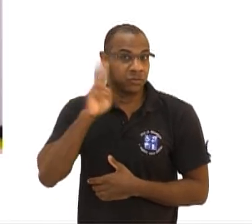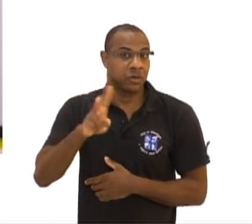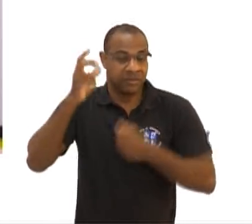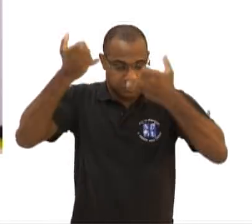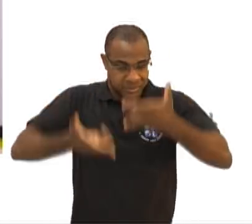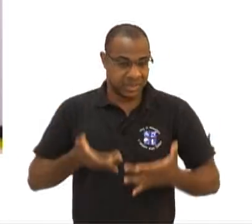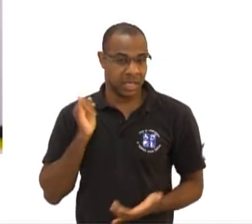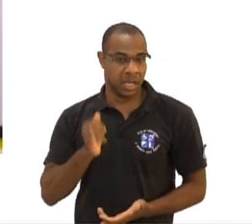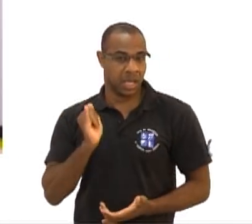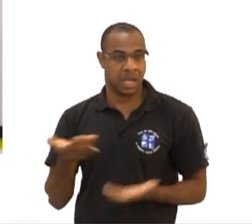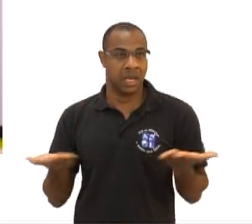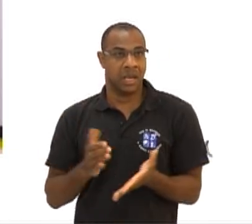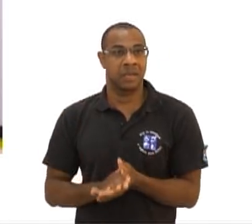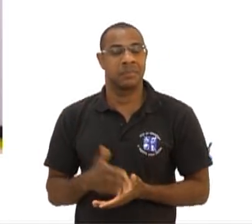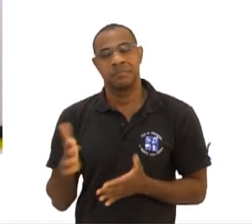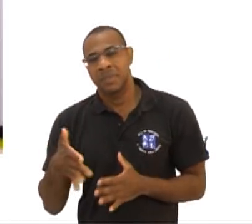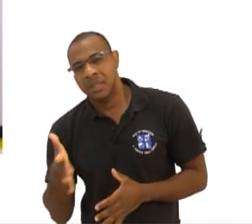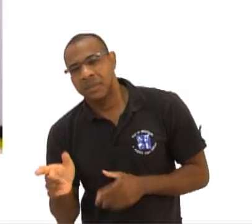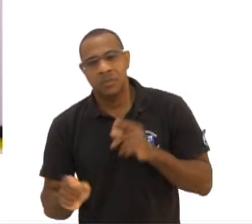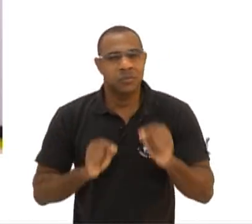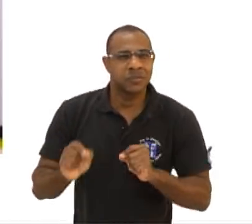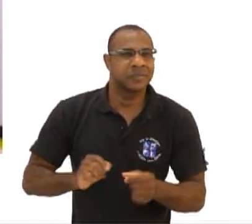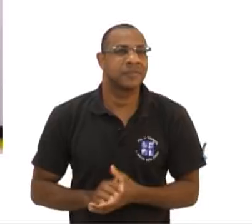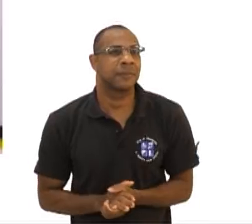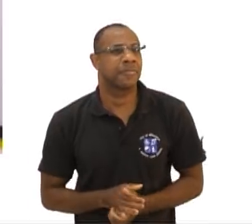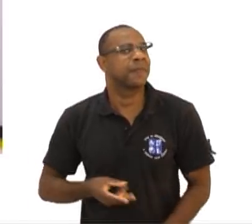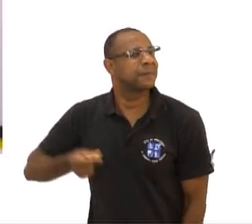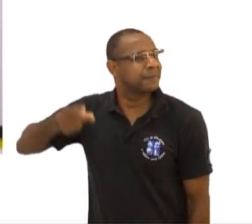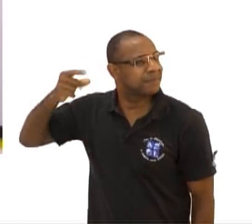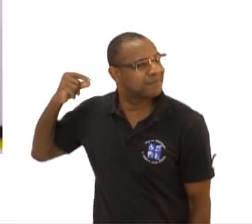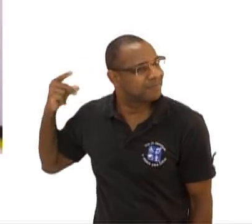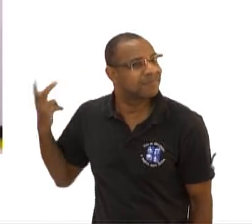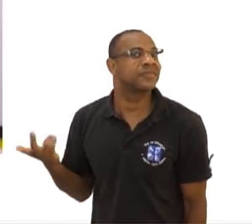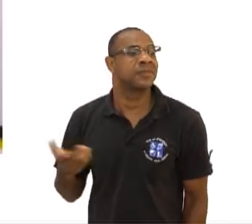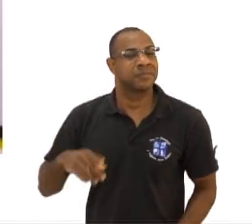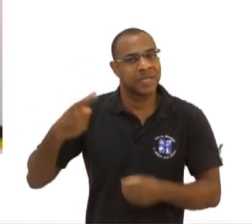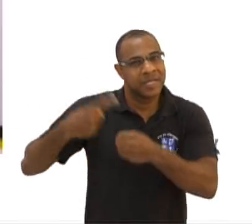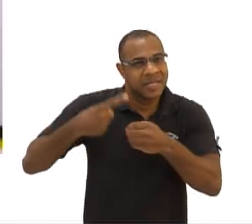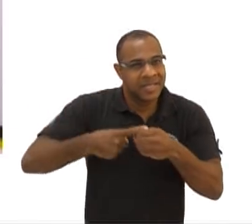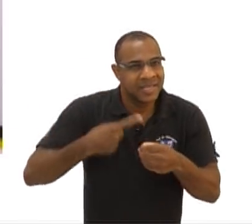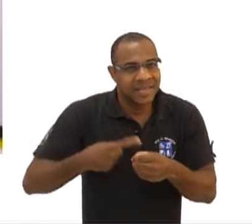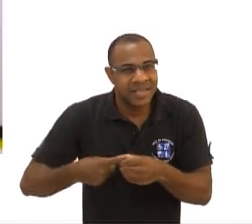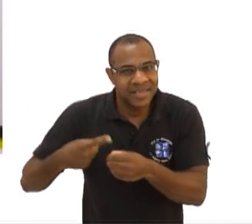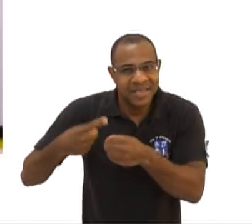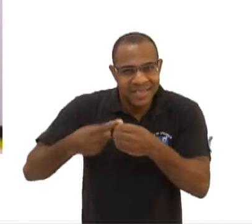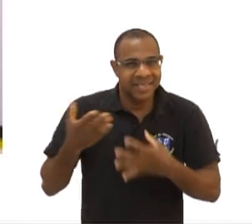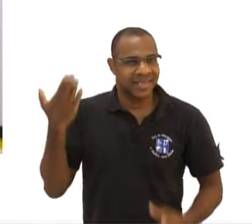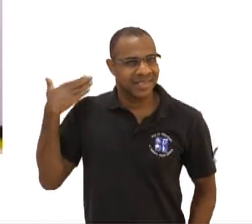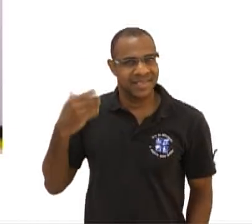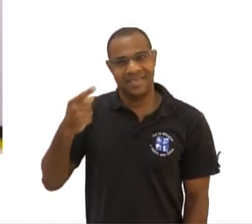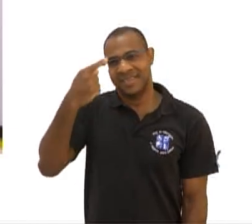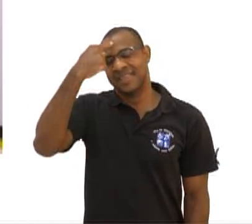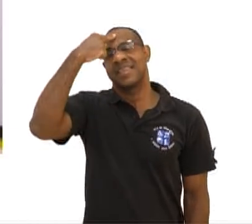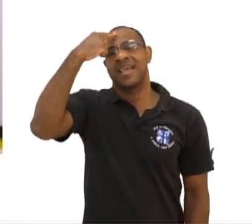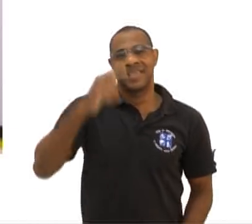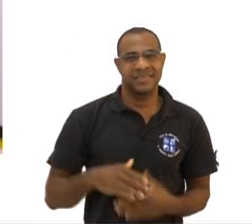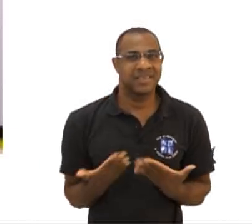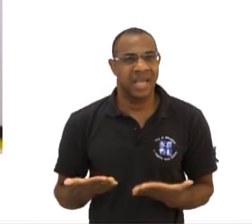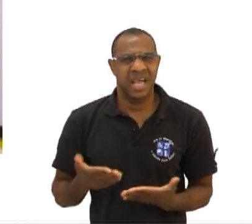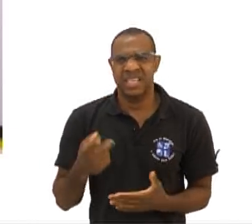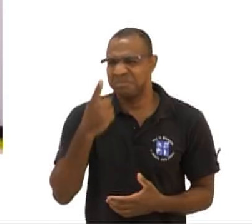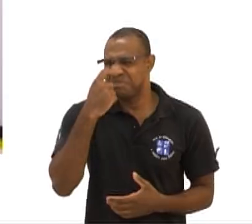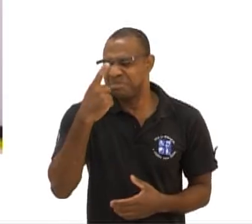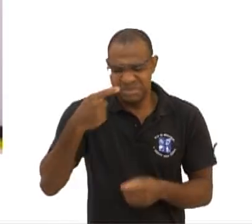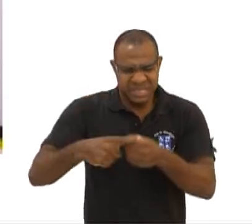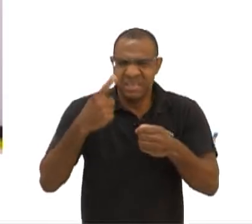para vocês começa mais ou menos assim. Era uma vez, numa cidade muito ao norte da Índia, a cidade era tão colorida